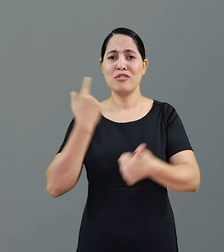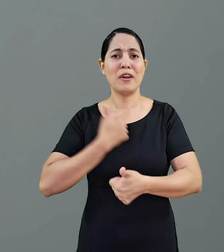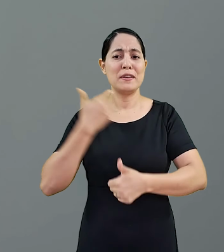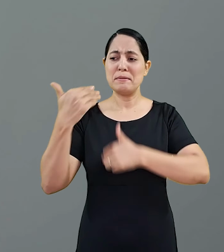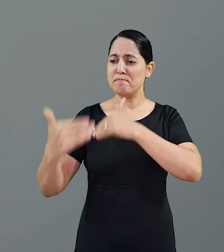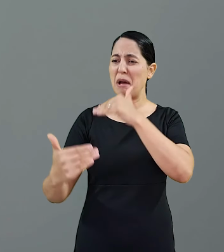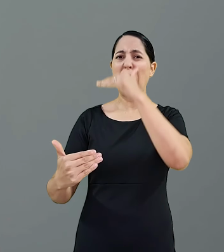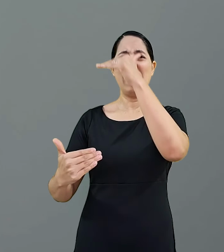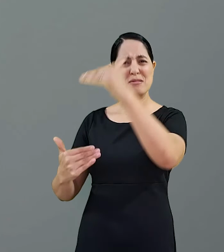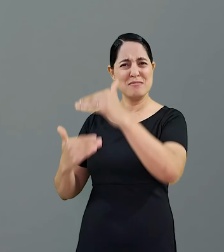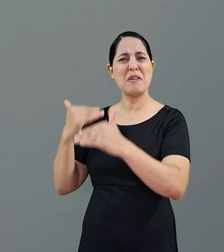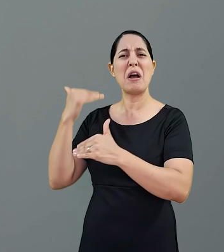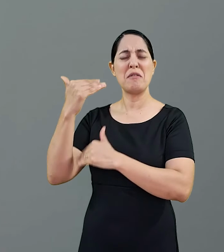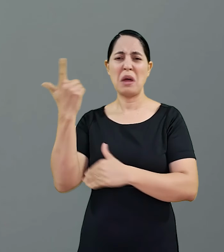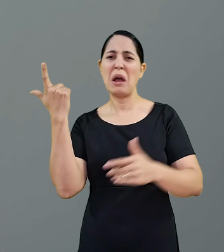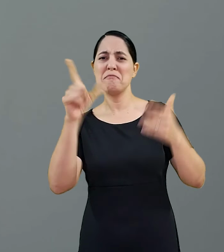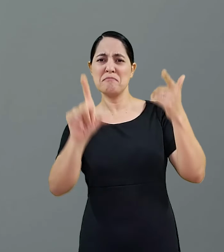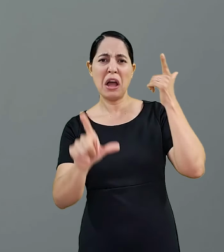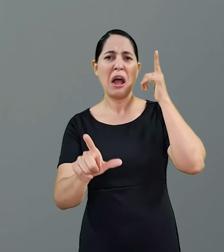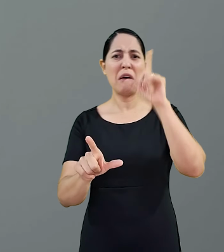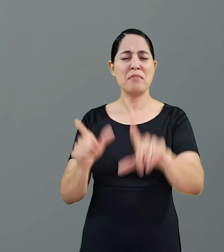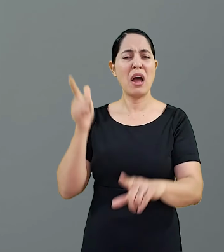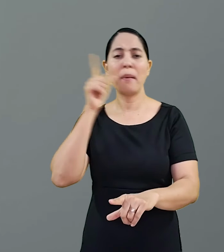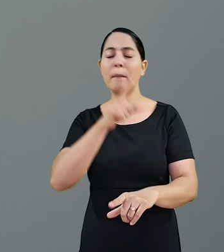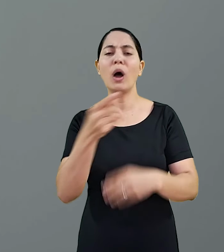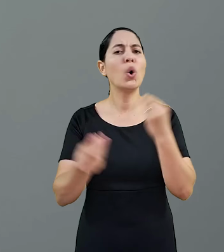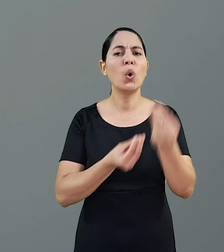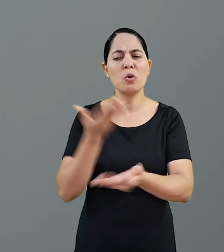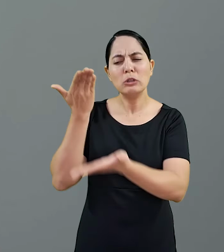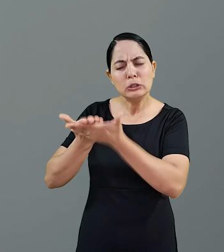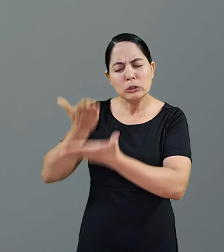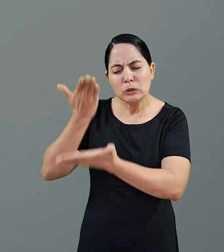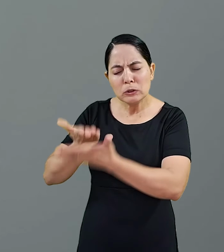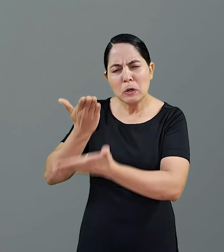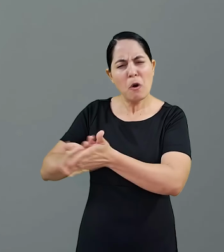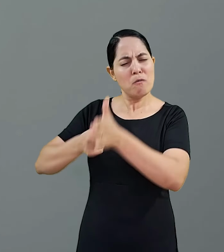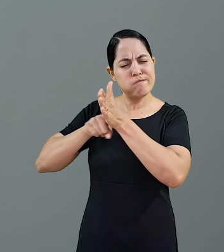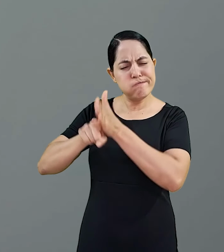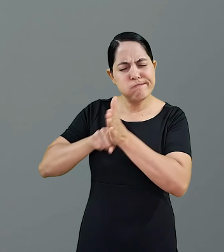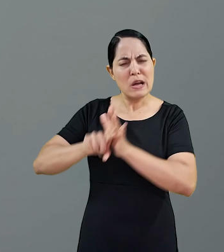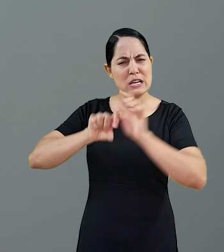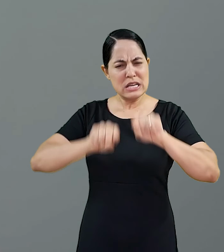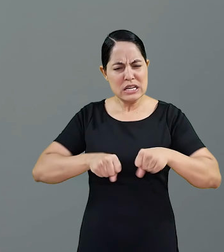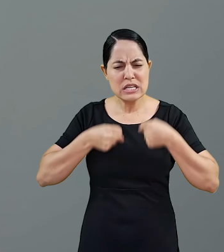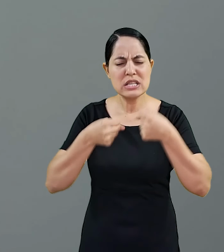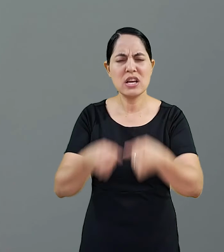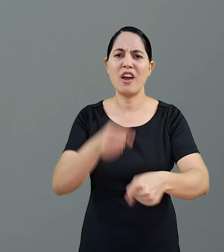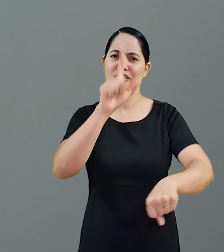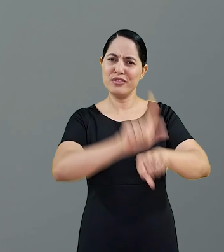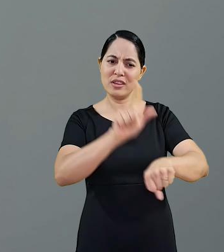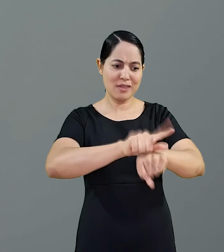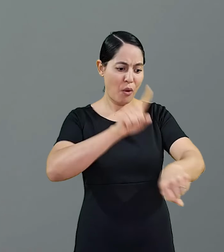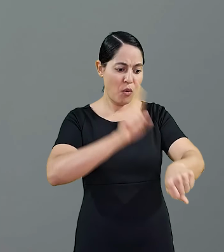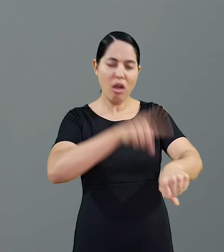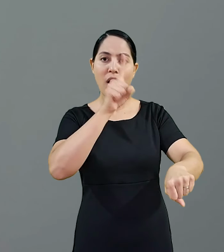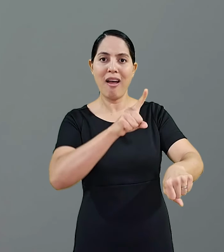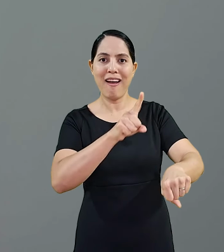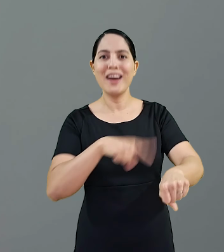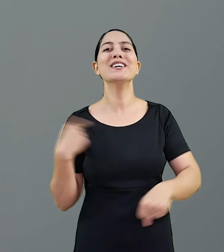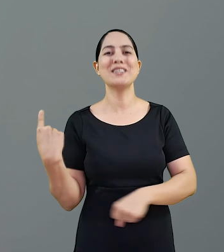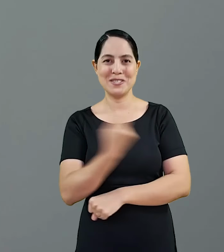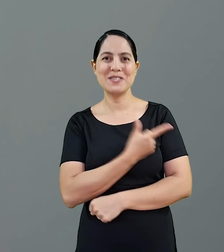ascender nessa carreira. Com o quê? Bastante estudo, dedicação, organização e gerenciamento de tempo. Isso as mulheres